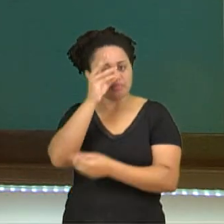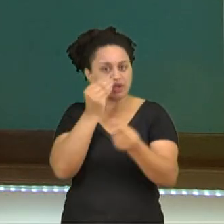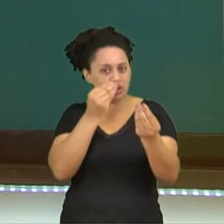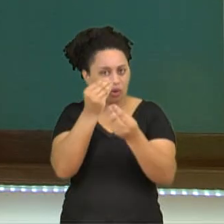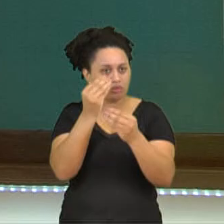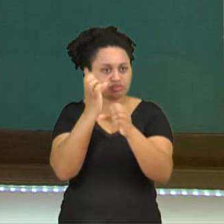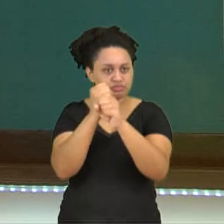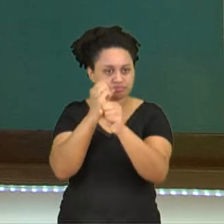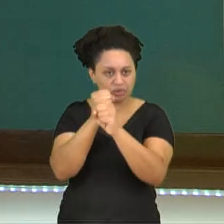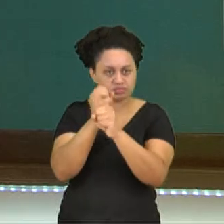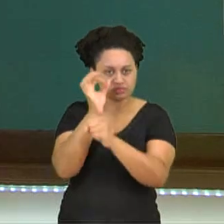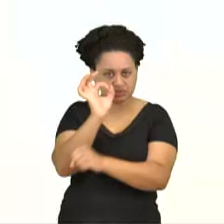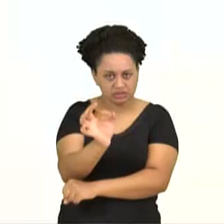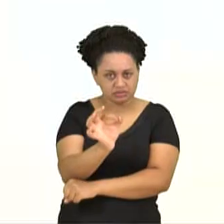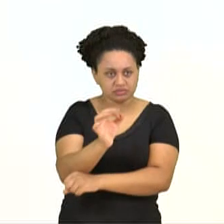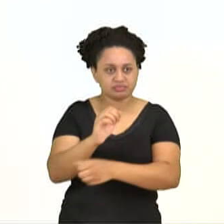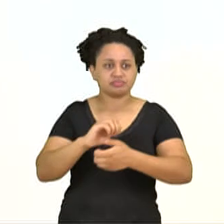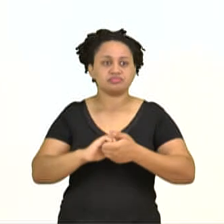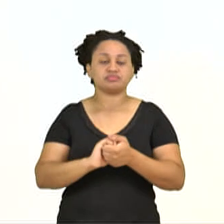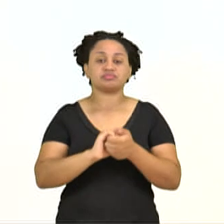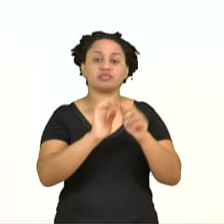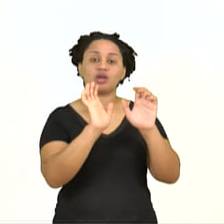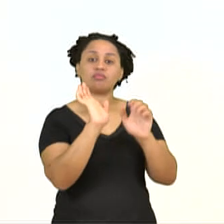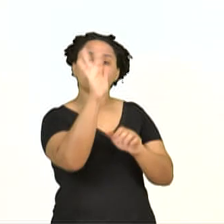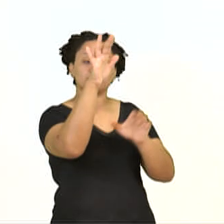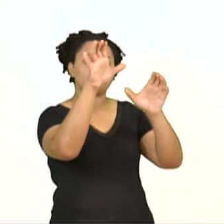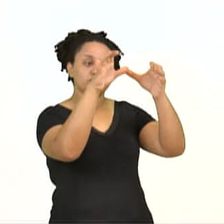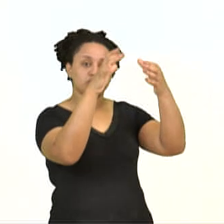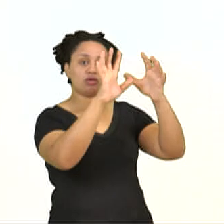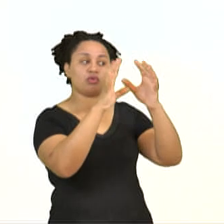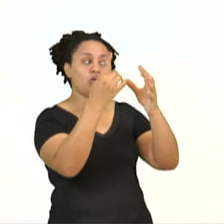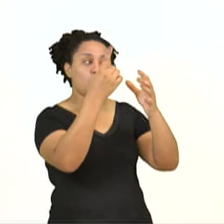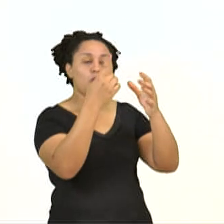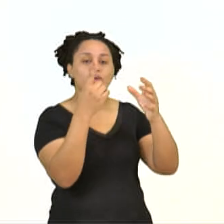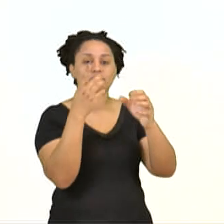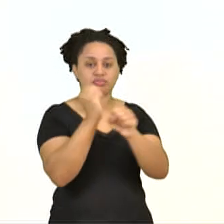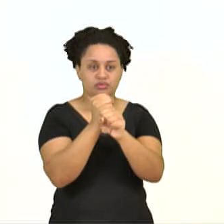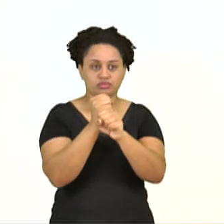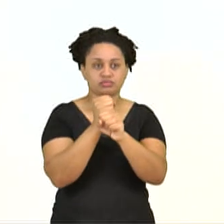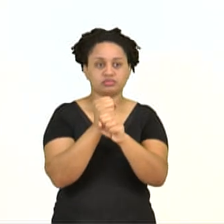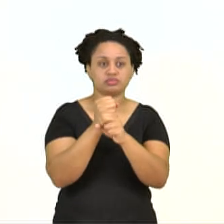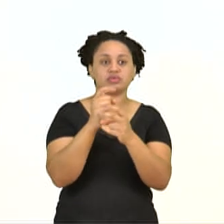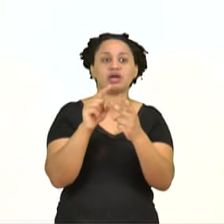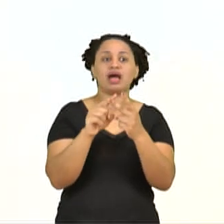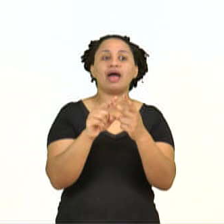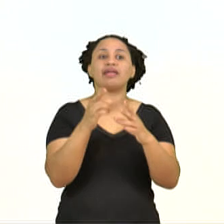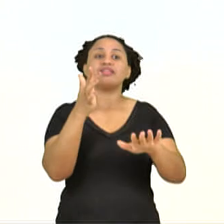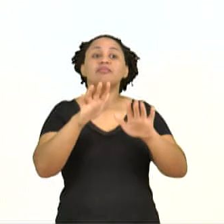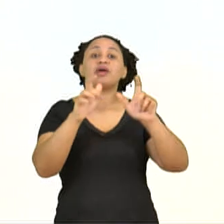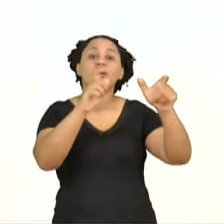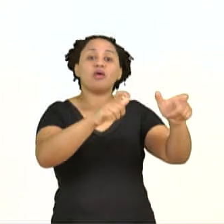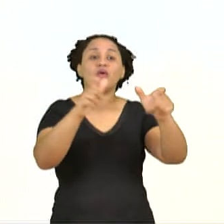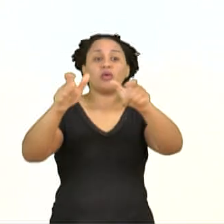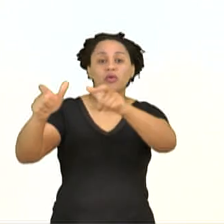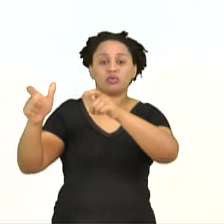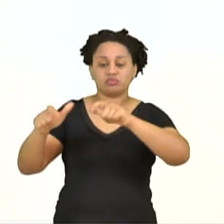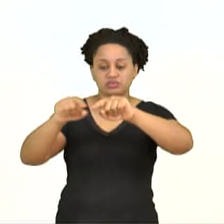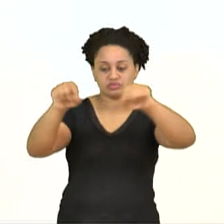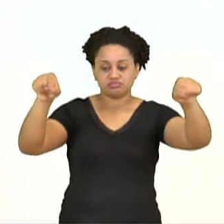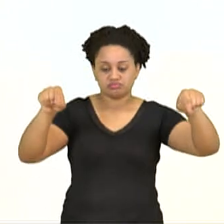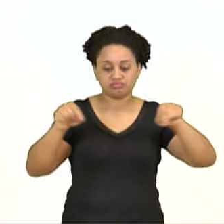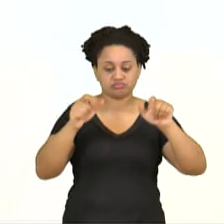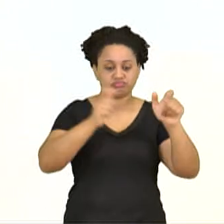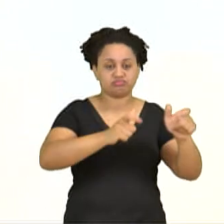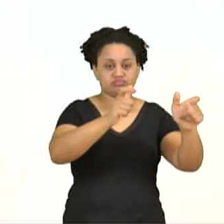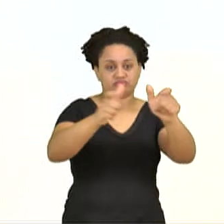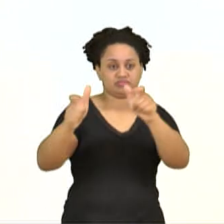é? A cesta vale um ponto, 2 ou 3 pontos, dependendo da posição do jogador em quadra.